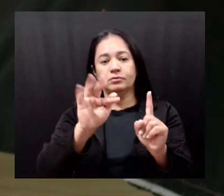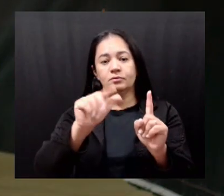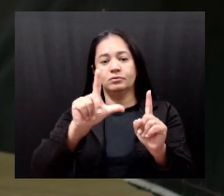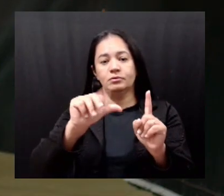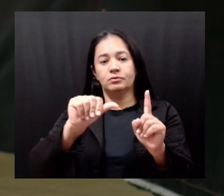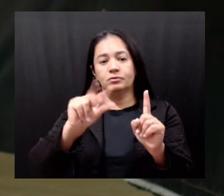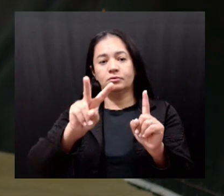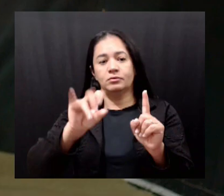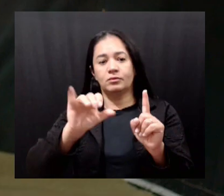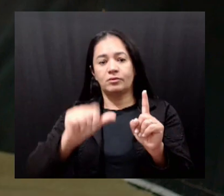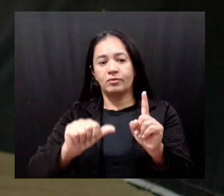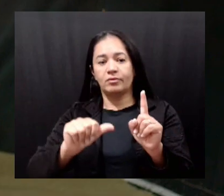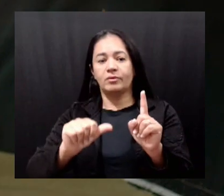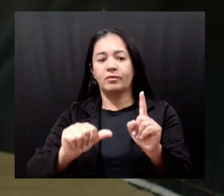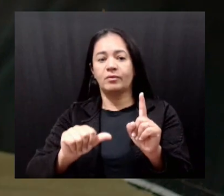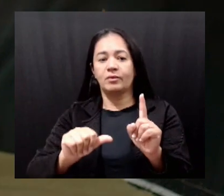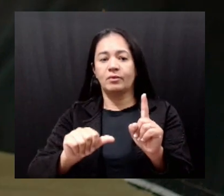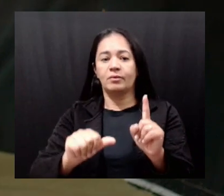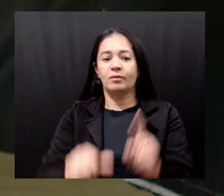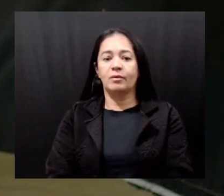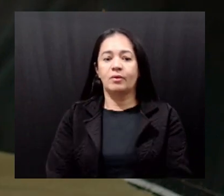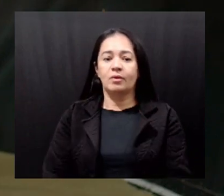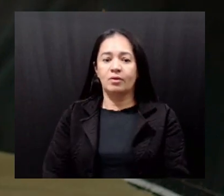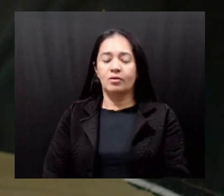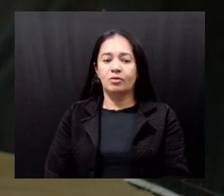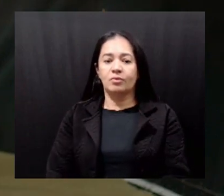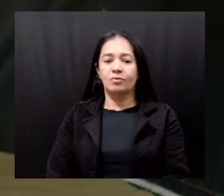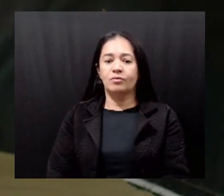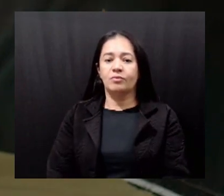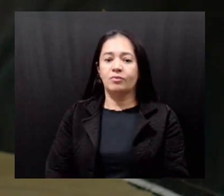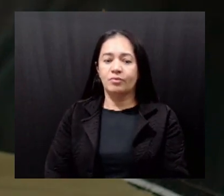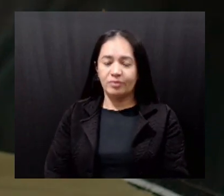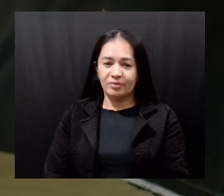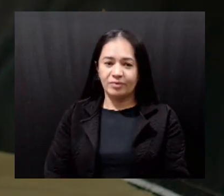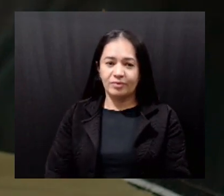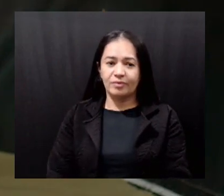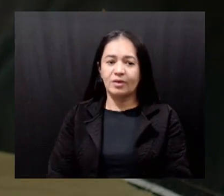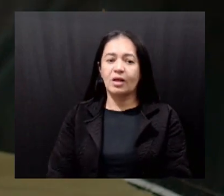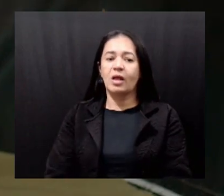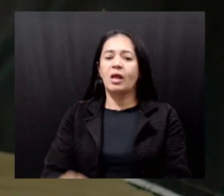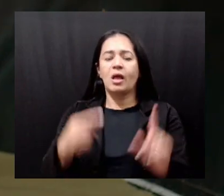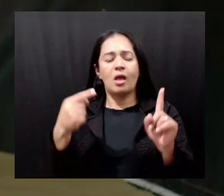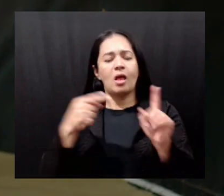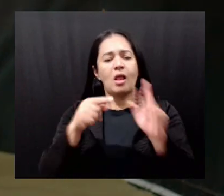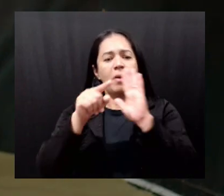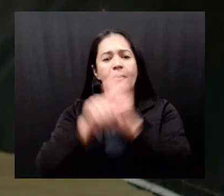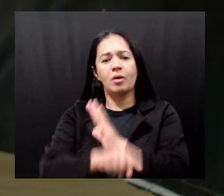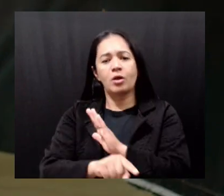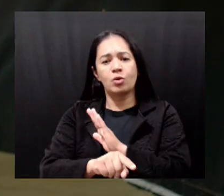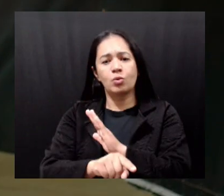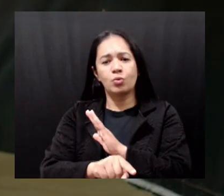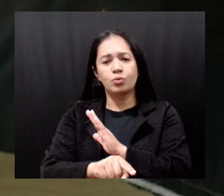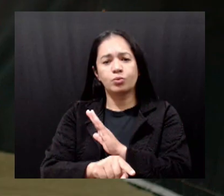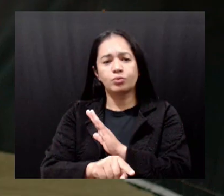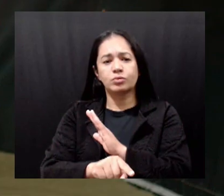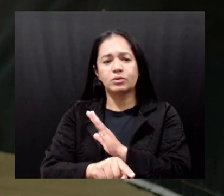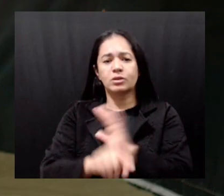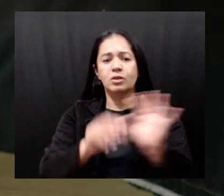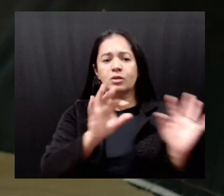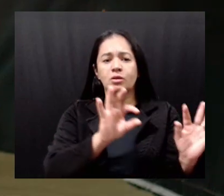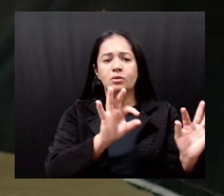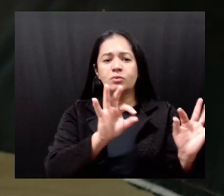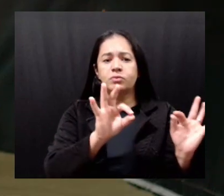do Cambuí. Oi, Flávia! Tudo bem com você? Bom dia! Olha só, ela diz aqui, assisti